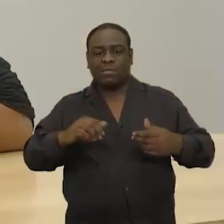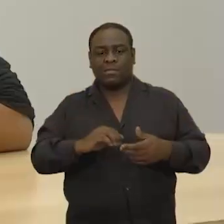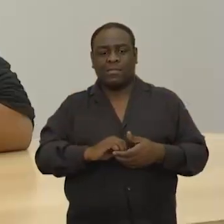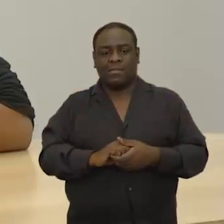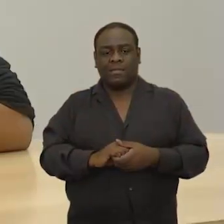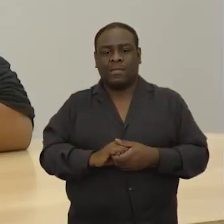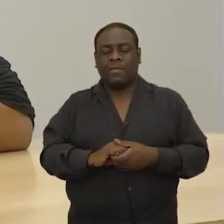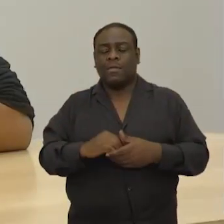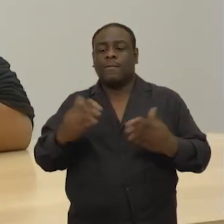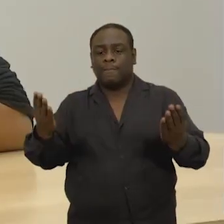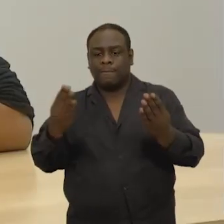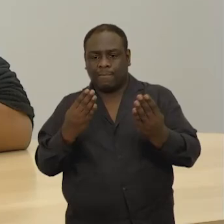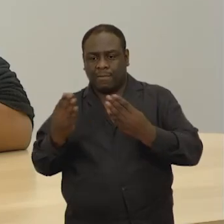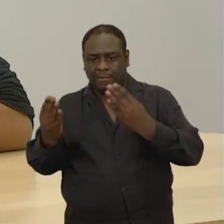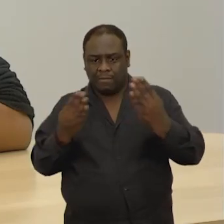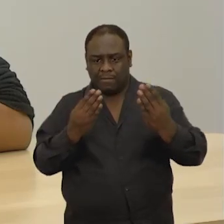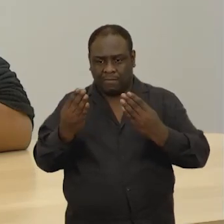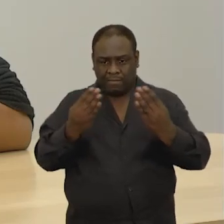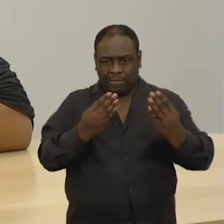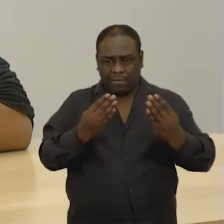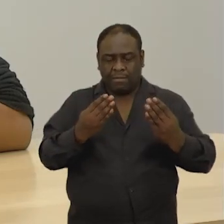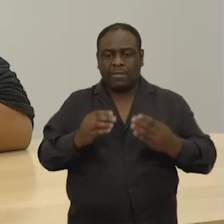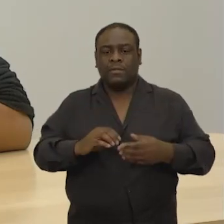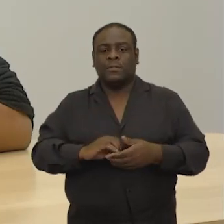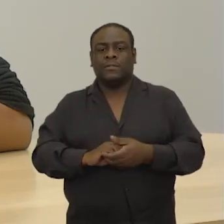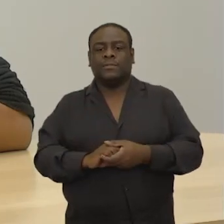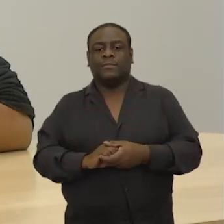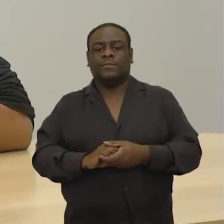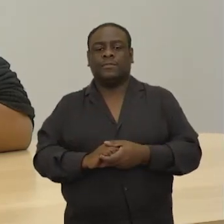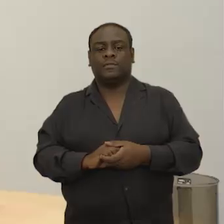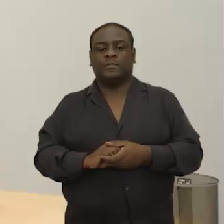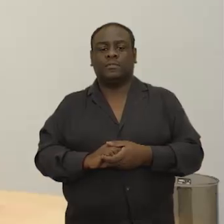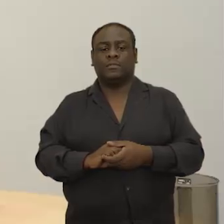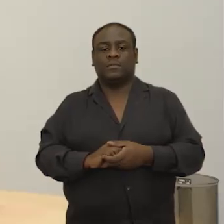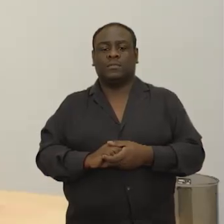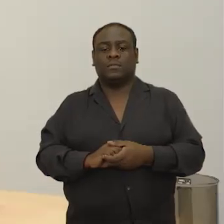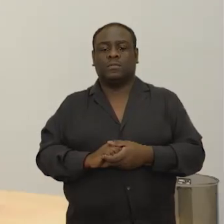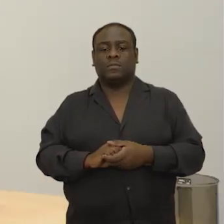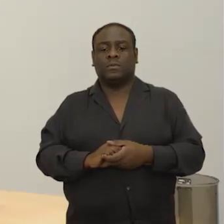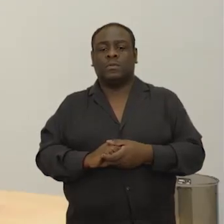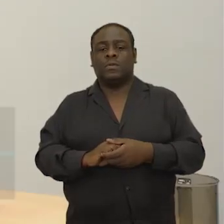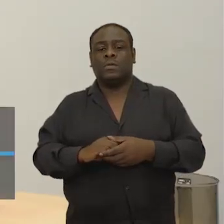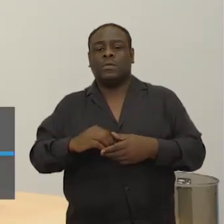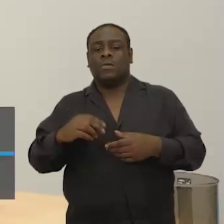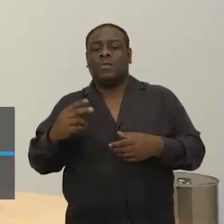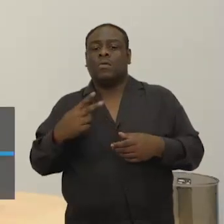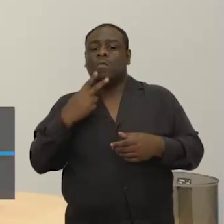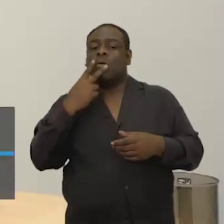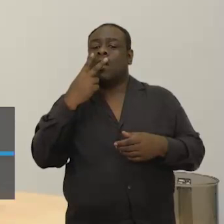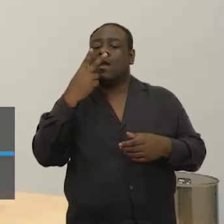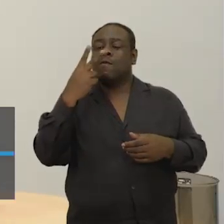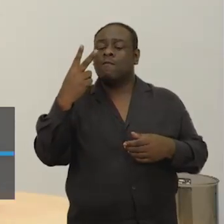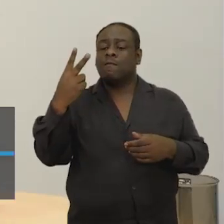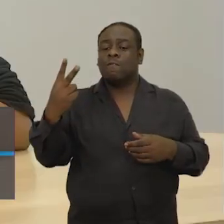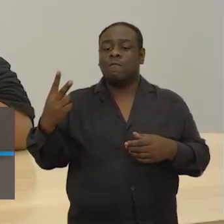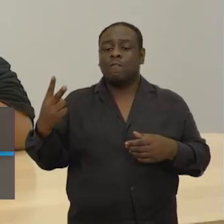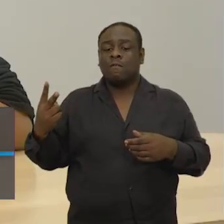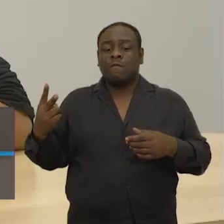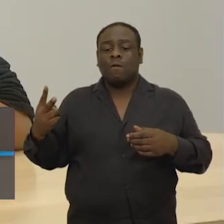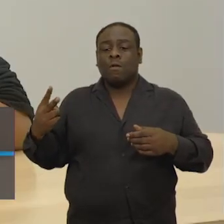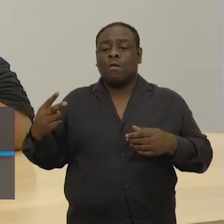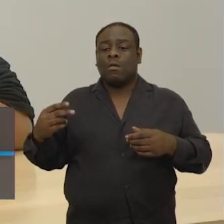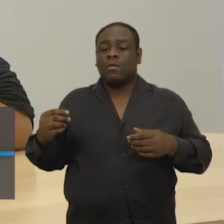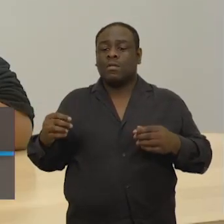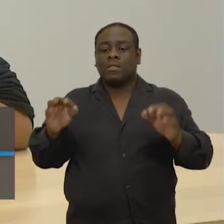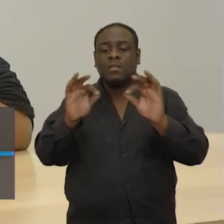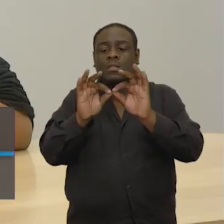Percebeu? Percebi. A diferença entre uma coisa e outra. A voz que ele colocou aí com uma cobertura. Depois eu vou assistir essa aula várias